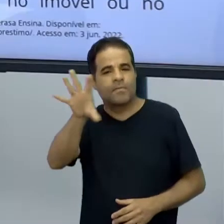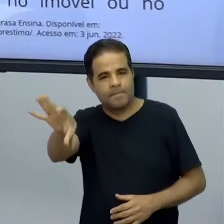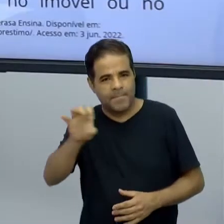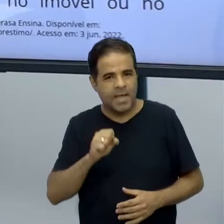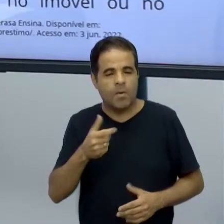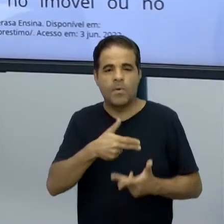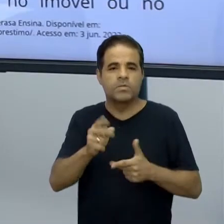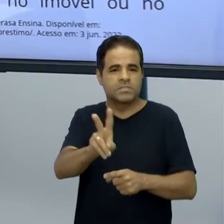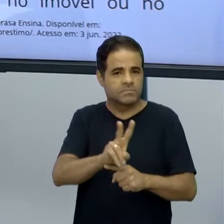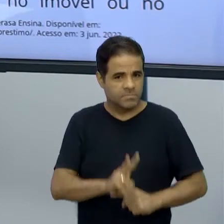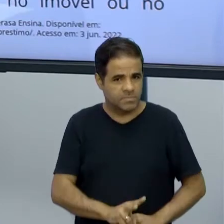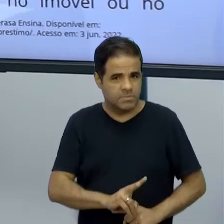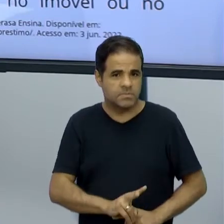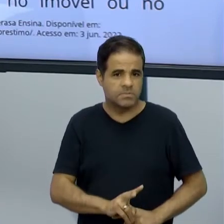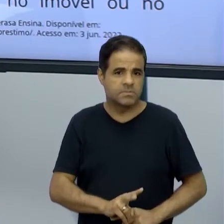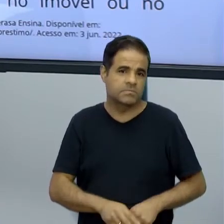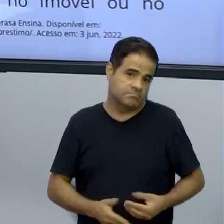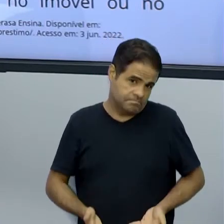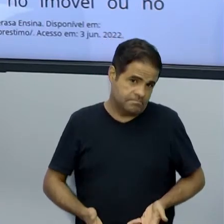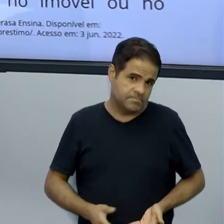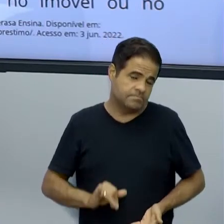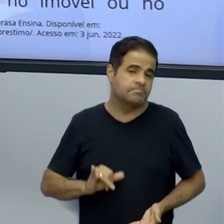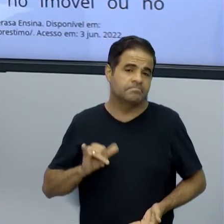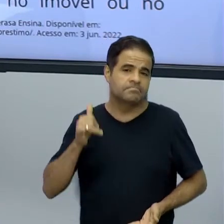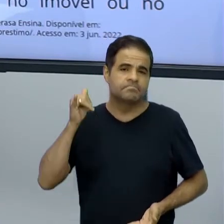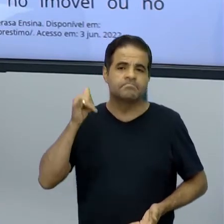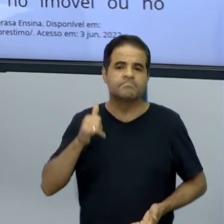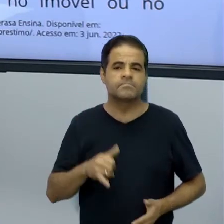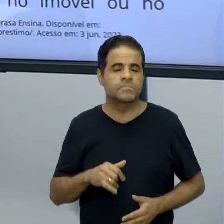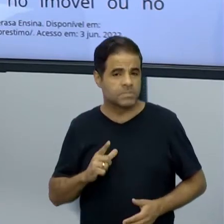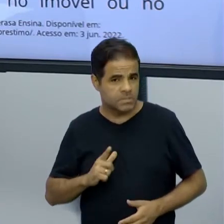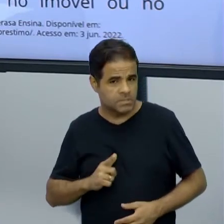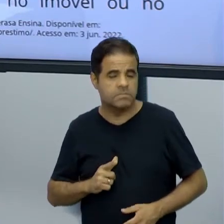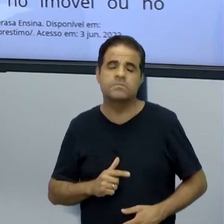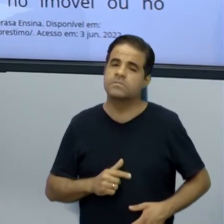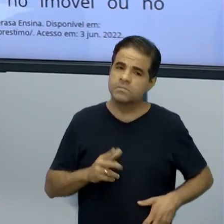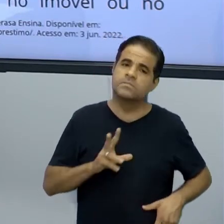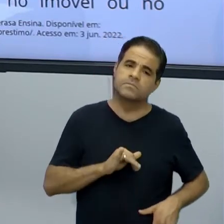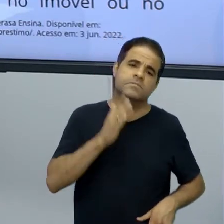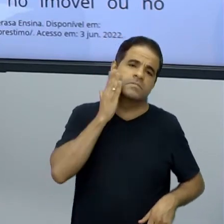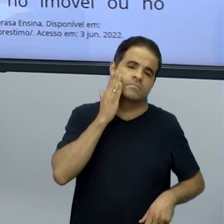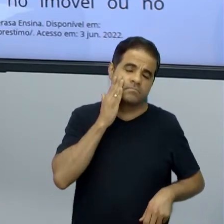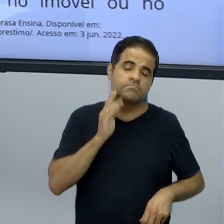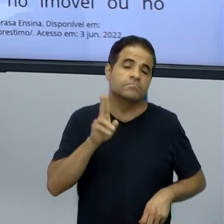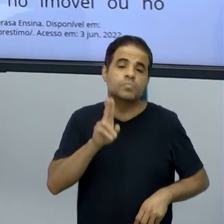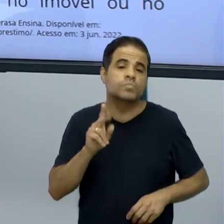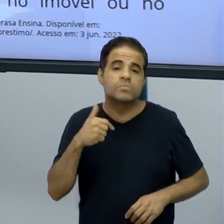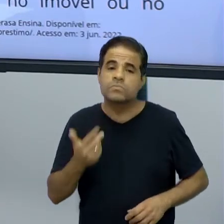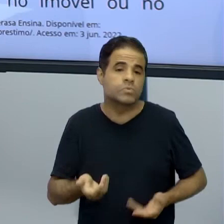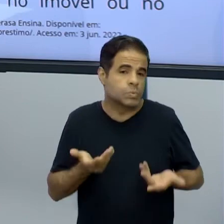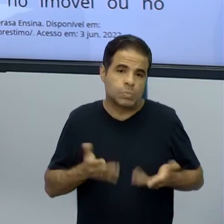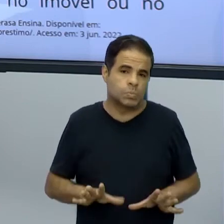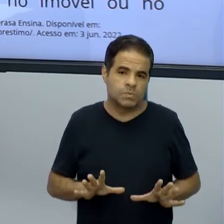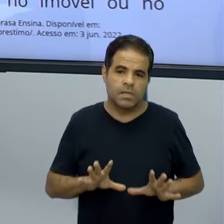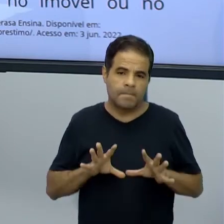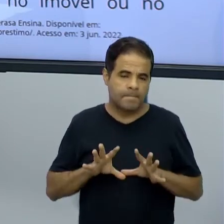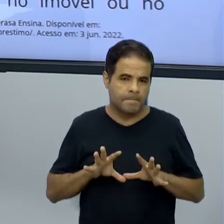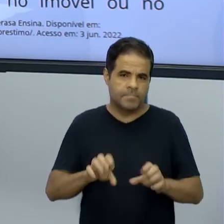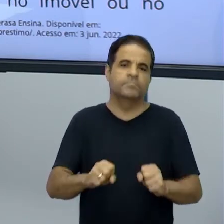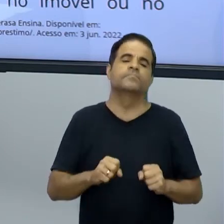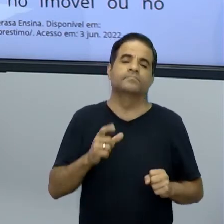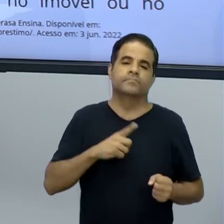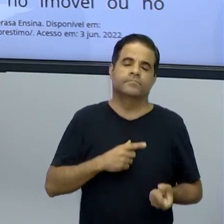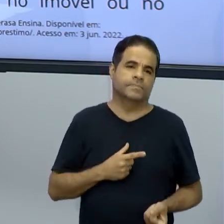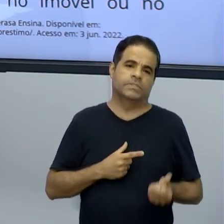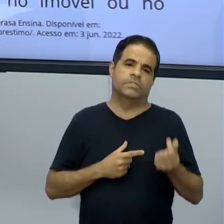algo emprestado de um banco e a uns juros, a gente vai saber para que a gente quer. A gente não quer pegar só para ter